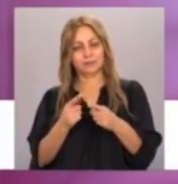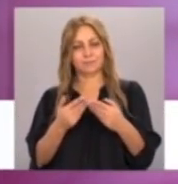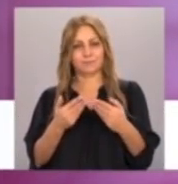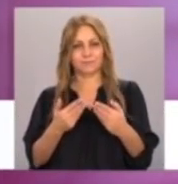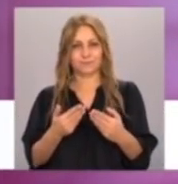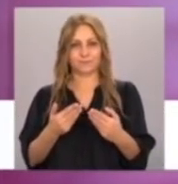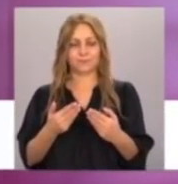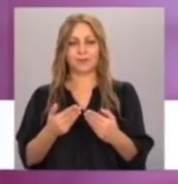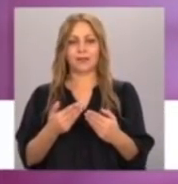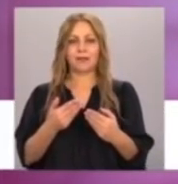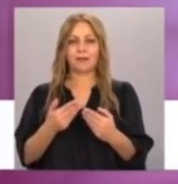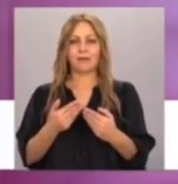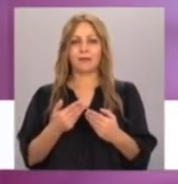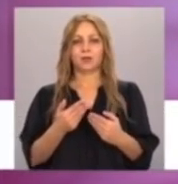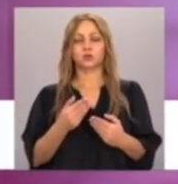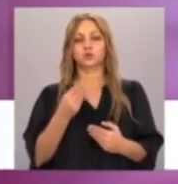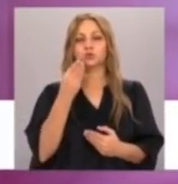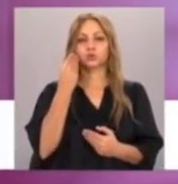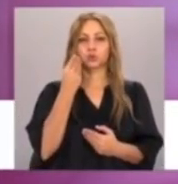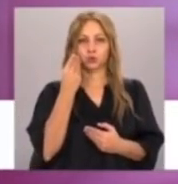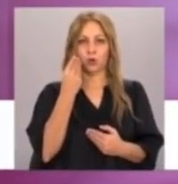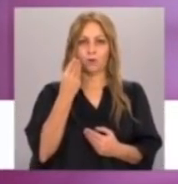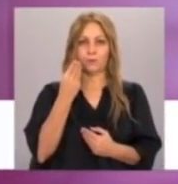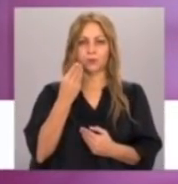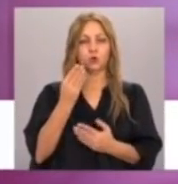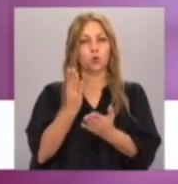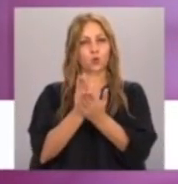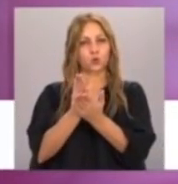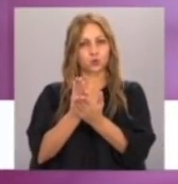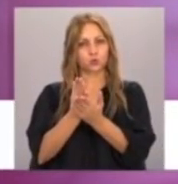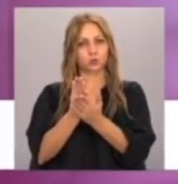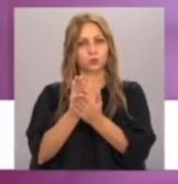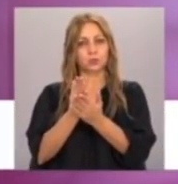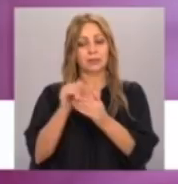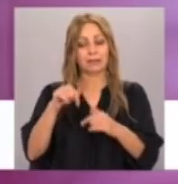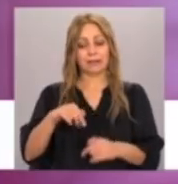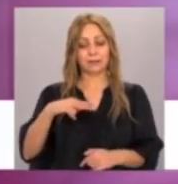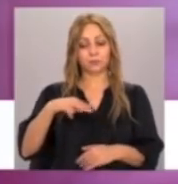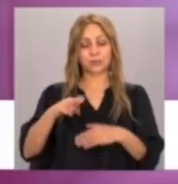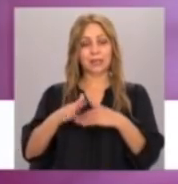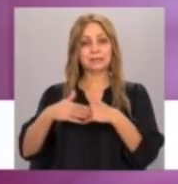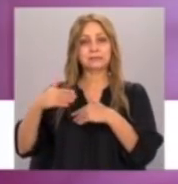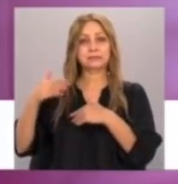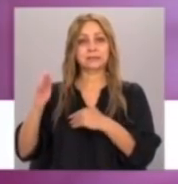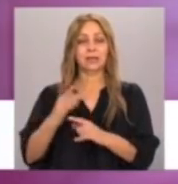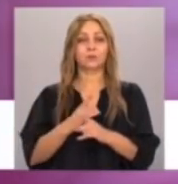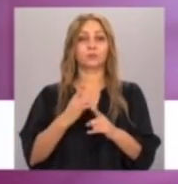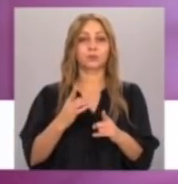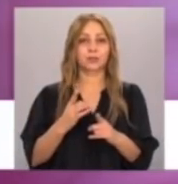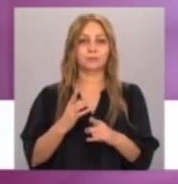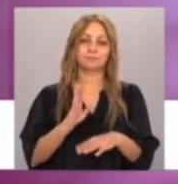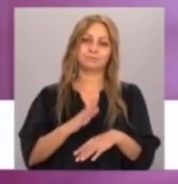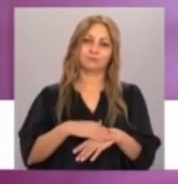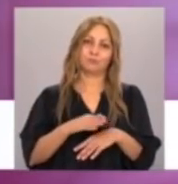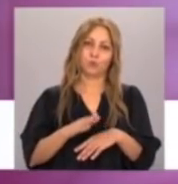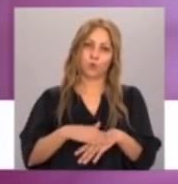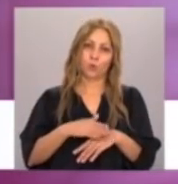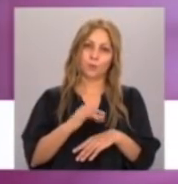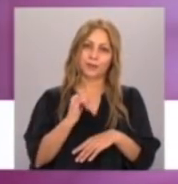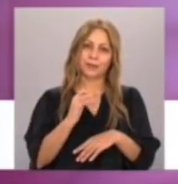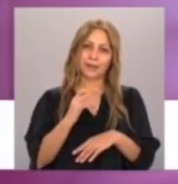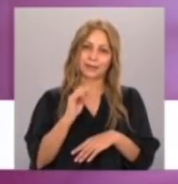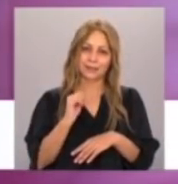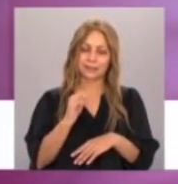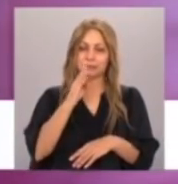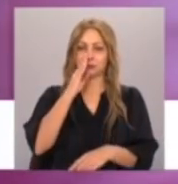um gravíssimo problema de saída de jovens qualificados Portugal em boa parte por causa da sensível produtividade do nosso IRS a partir do momento em que os